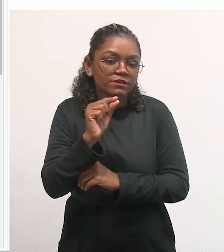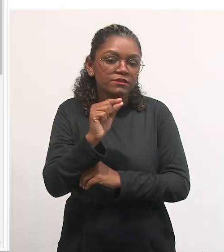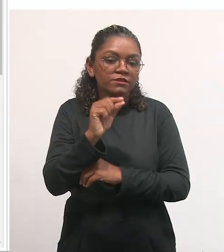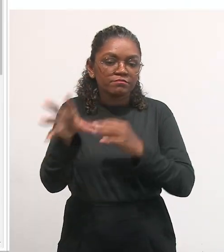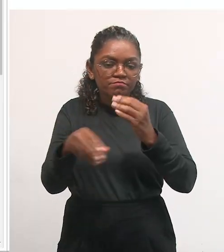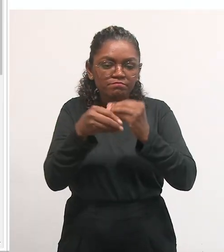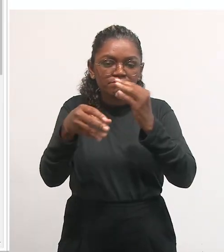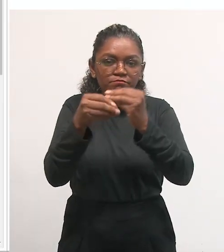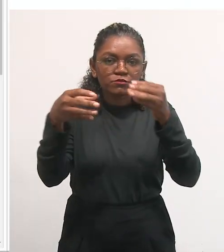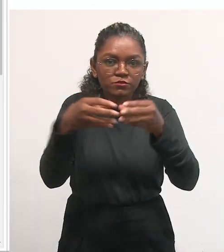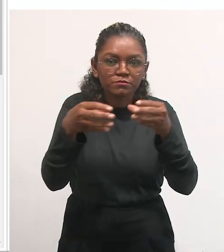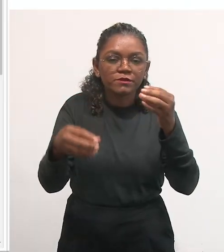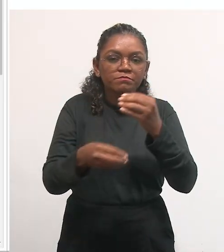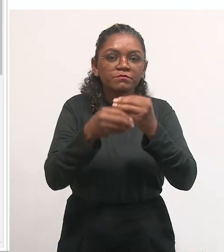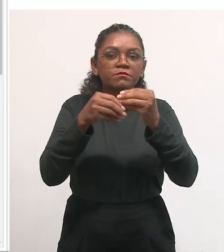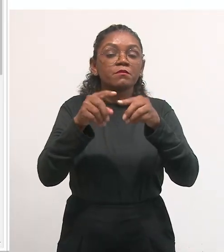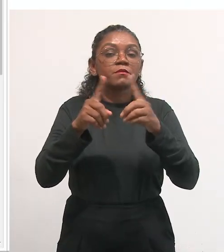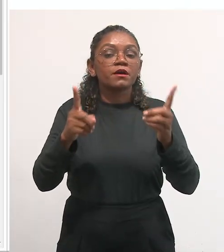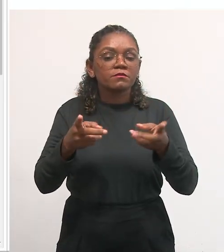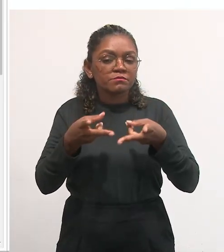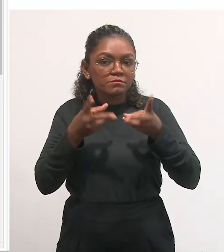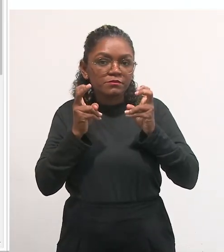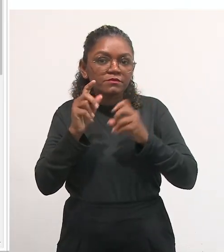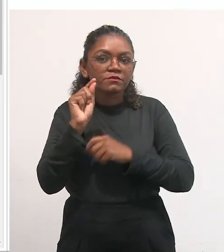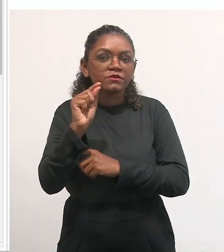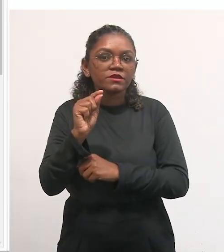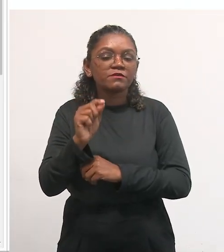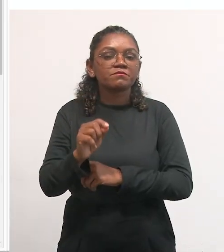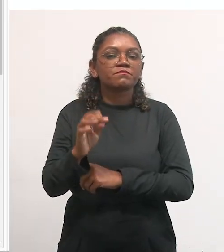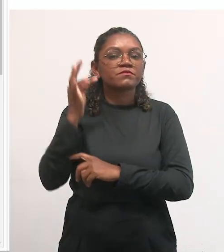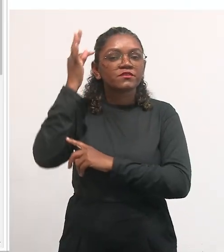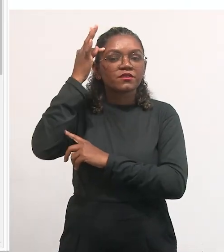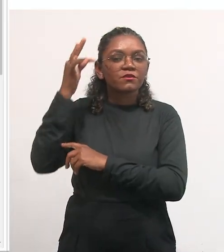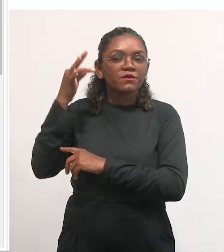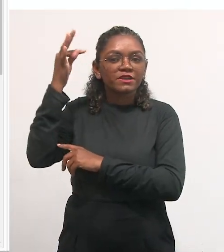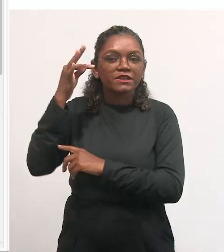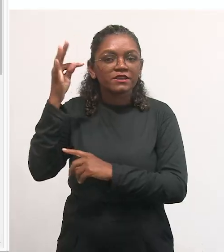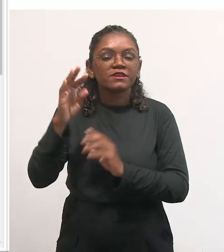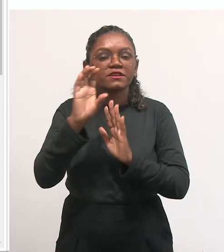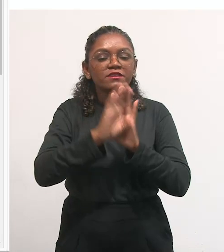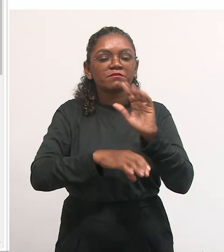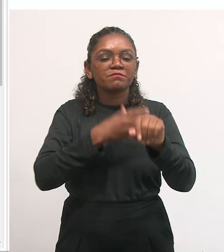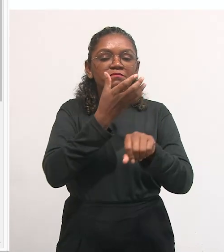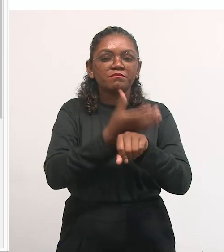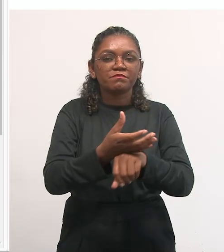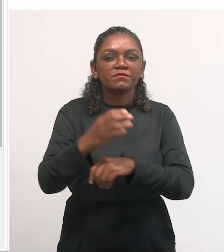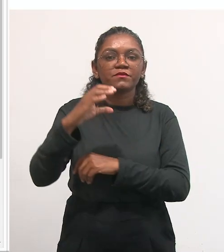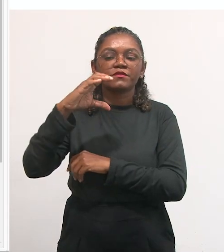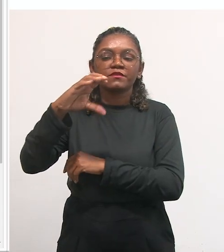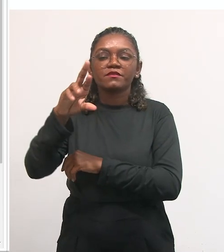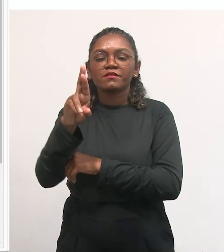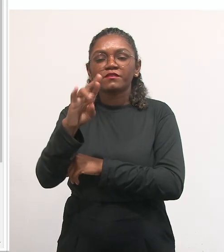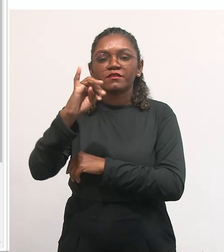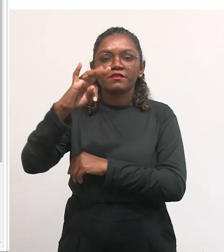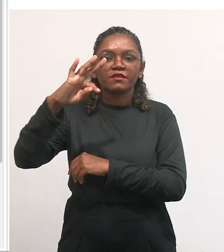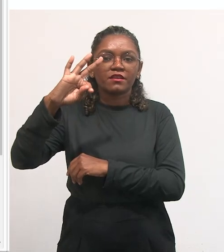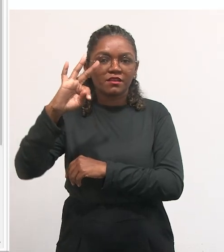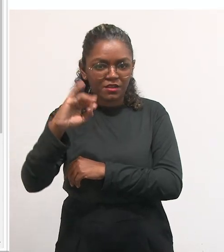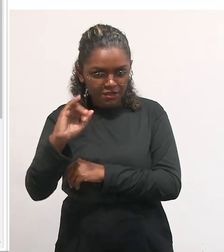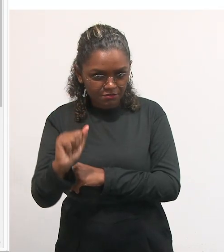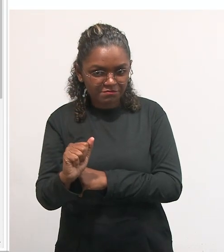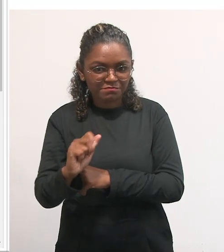a tendência, né, ou a teoria pós-crítica do currículo, porque quem foi que decidiu, de algum modo, houve a participação